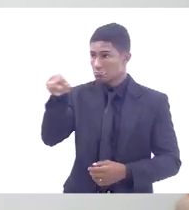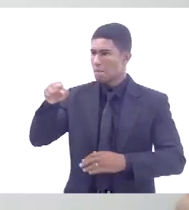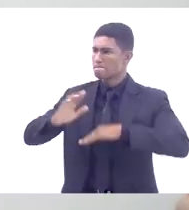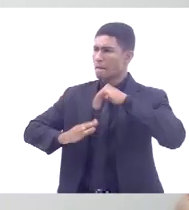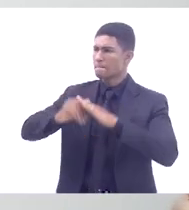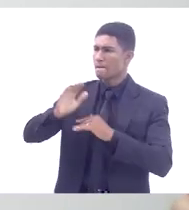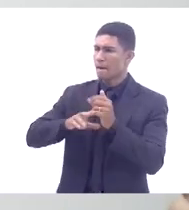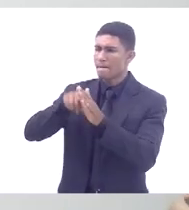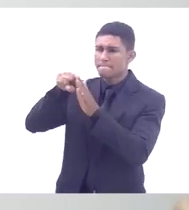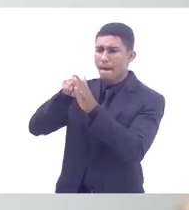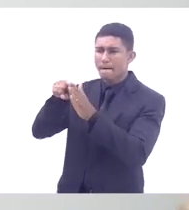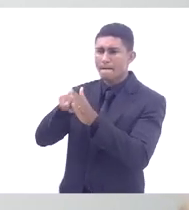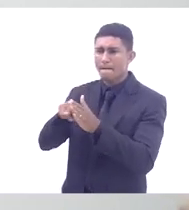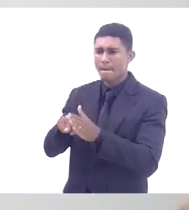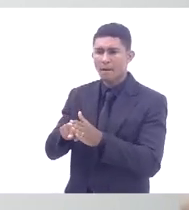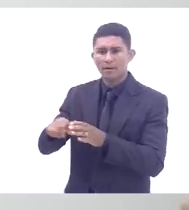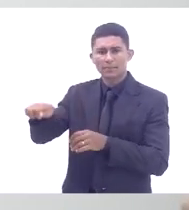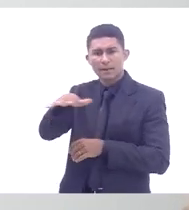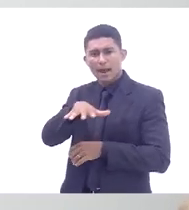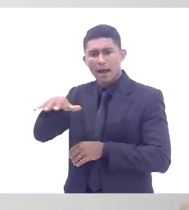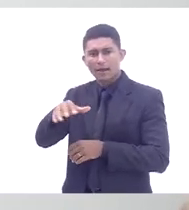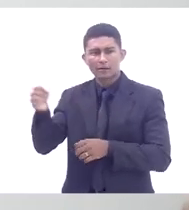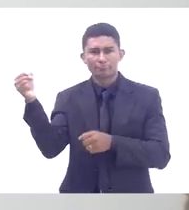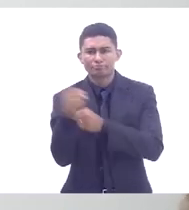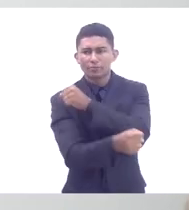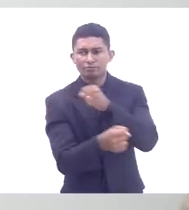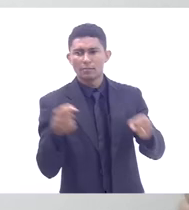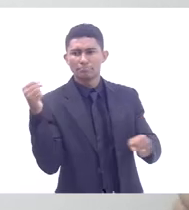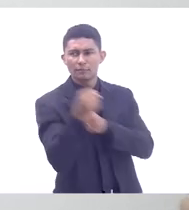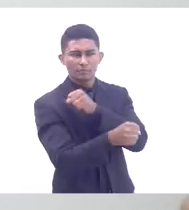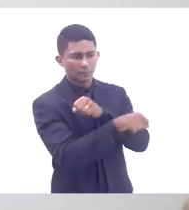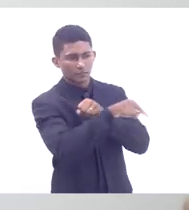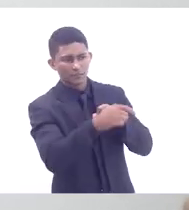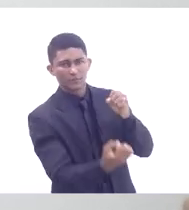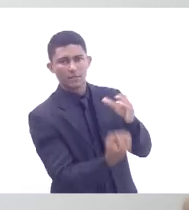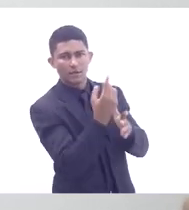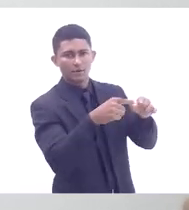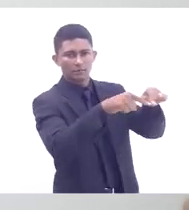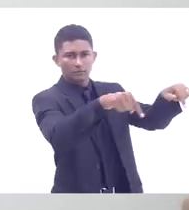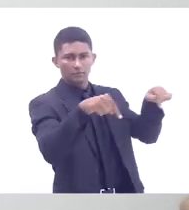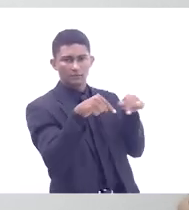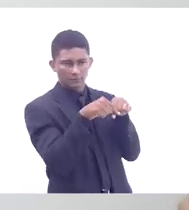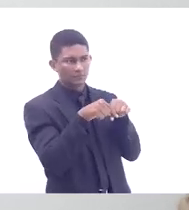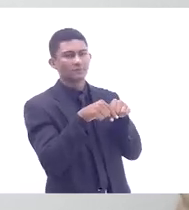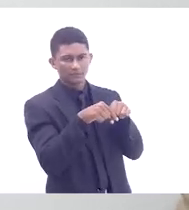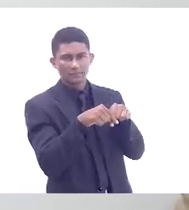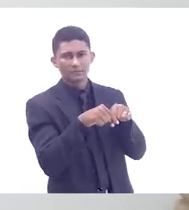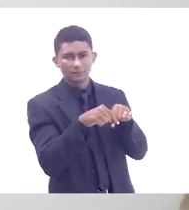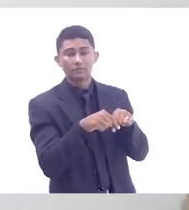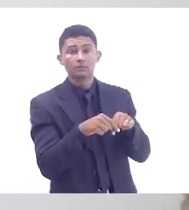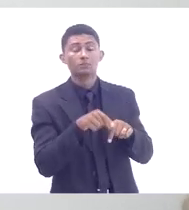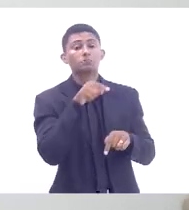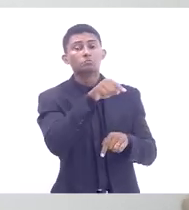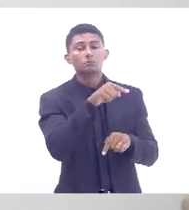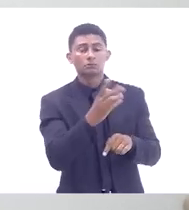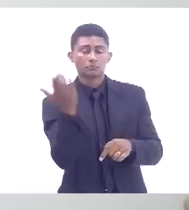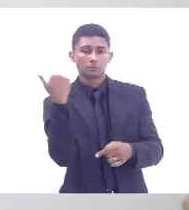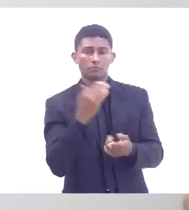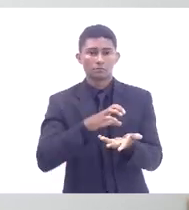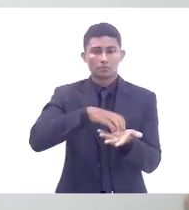para criação dos laboratórios diferentes de outras universidades que têm departamentos a vocação da UENF